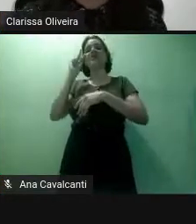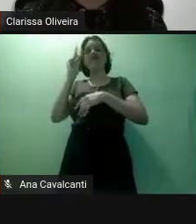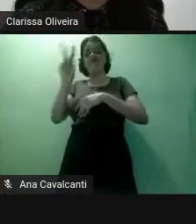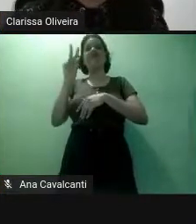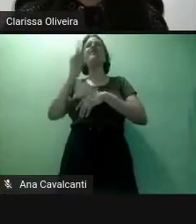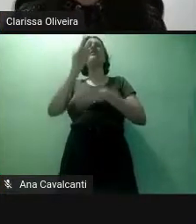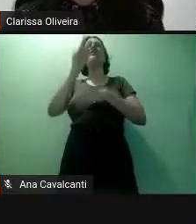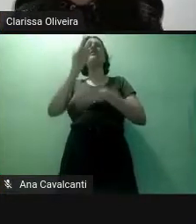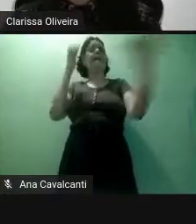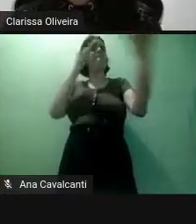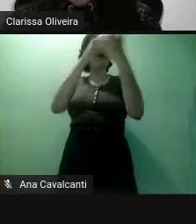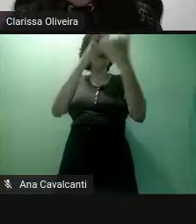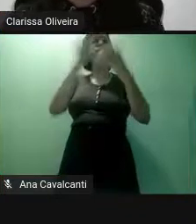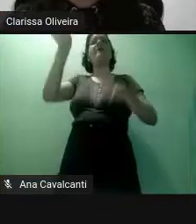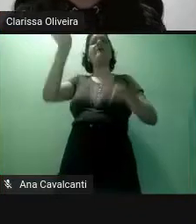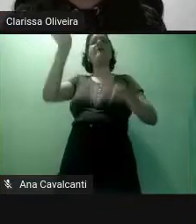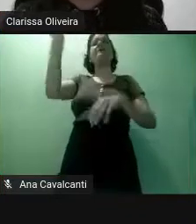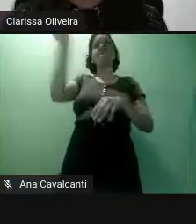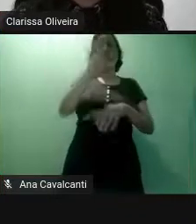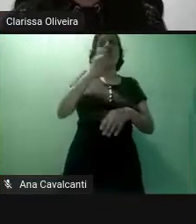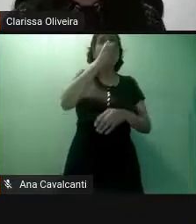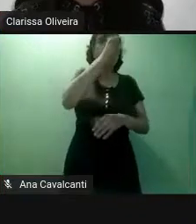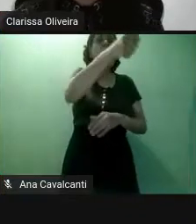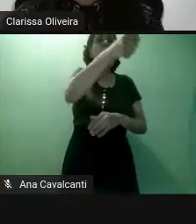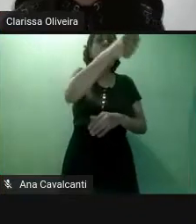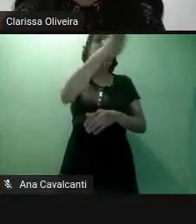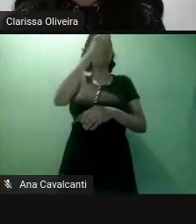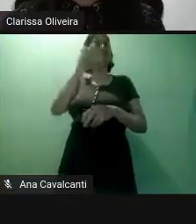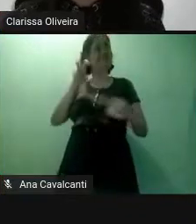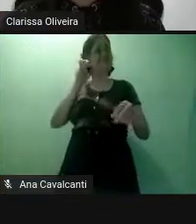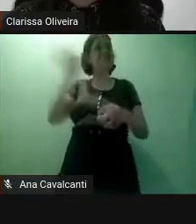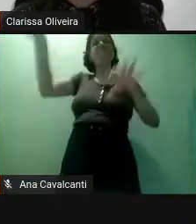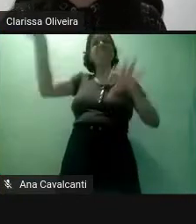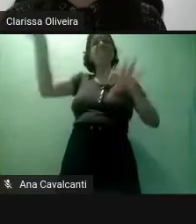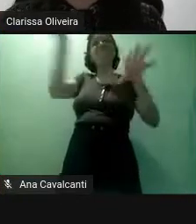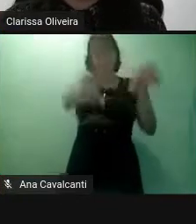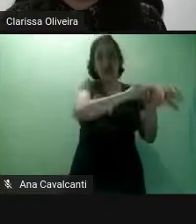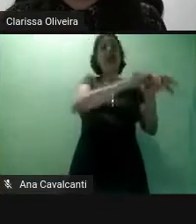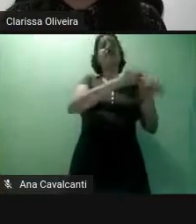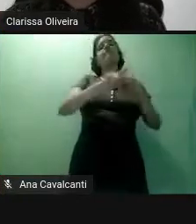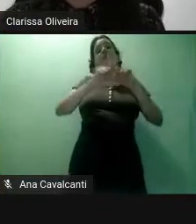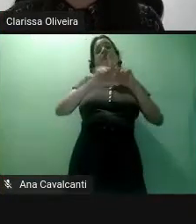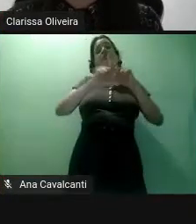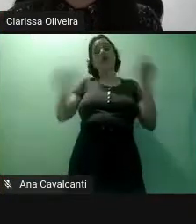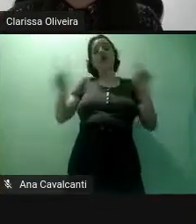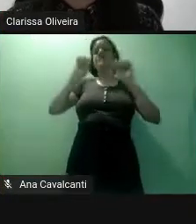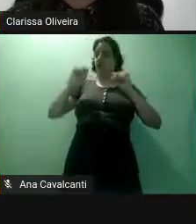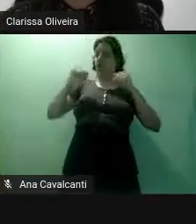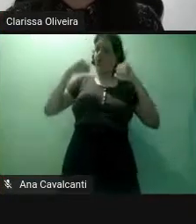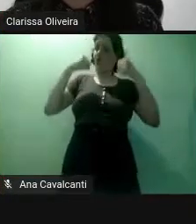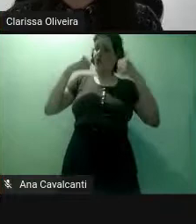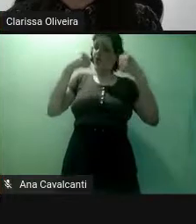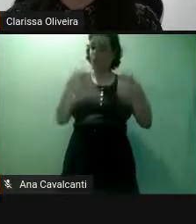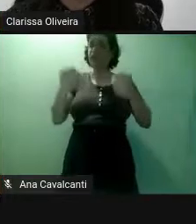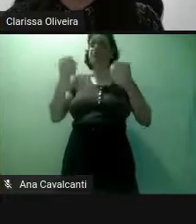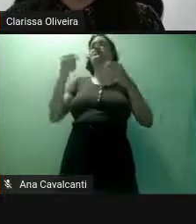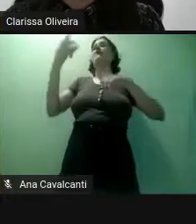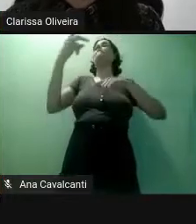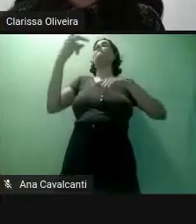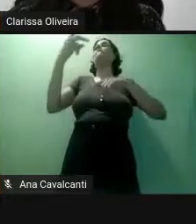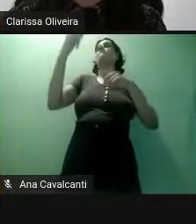por você, já ficou do seu lado, mas por você ter utilizado essas medidas de